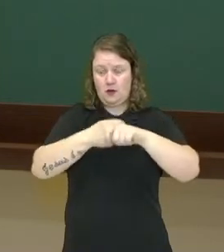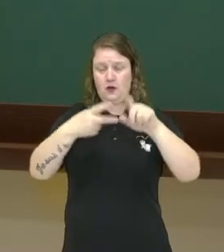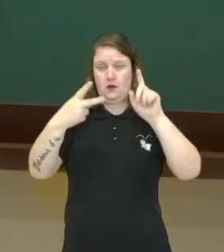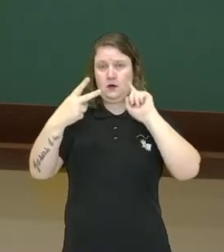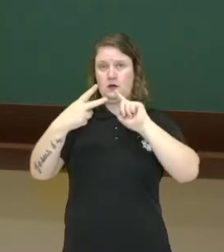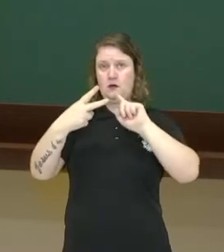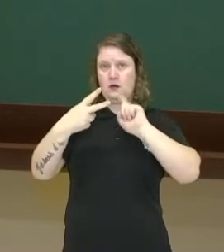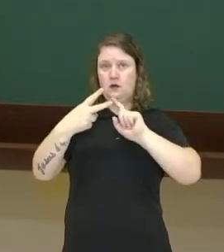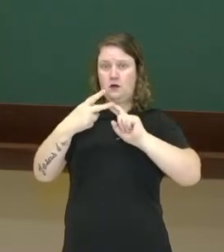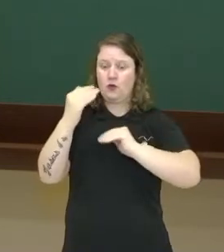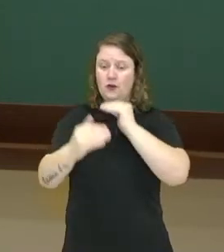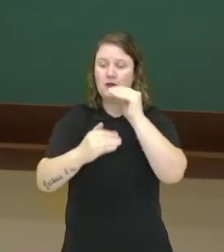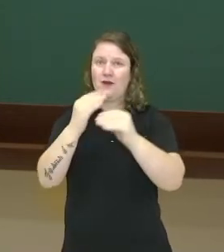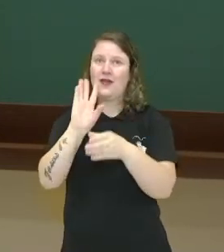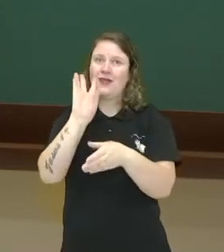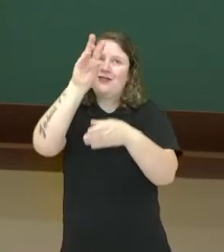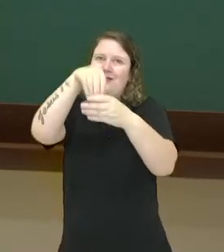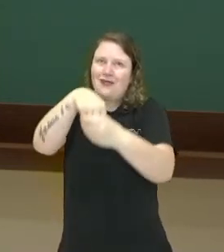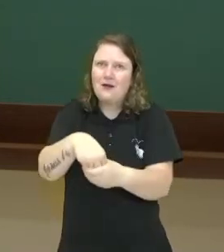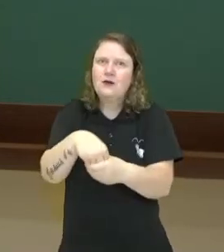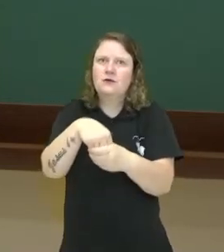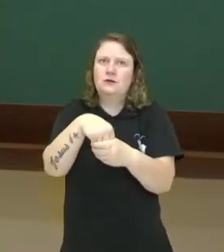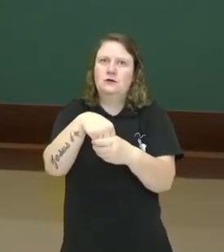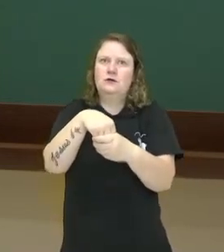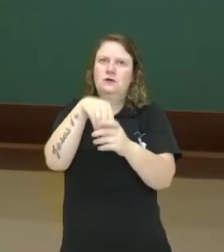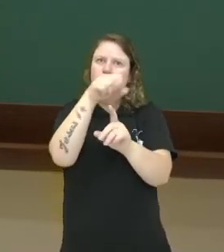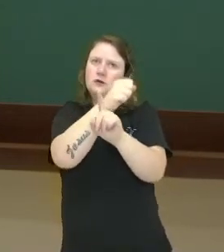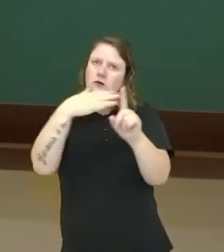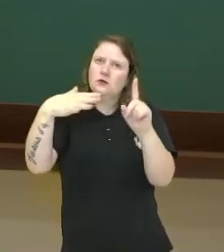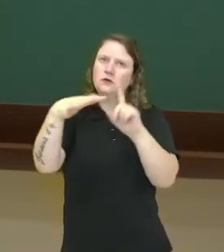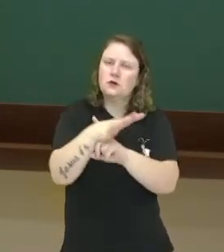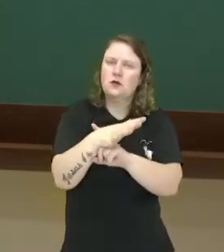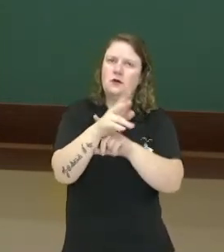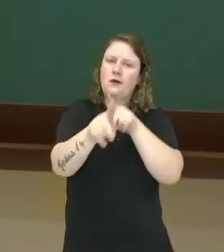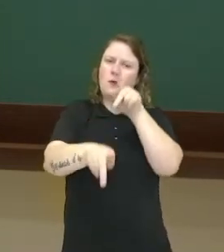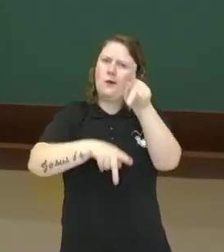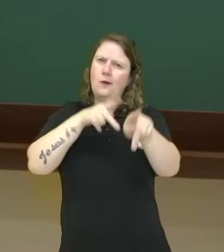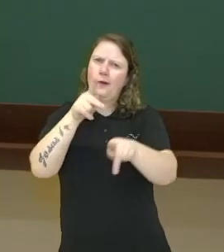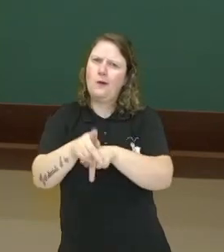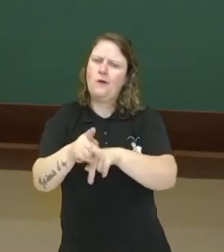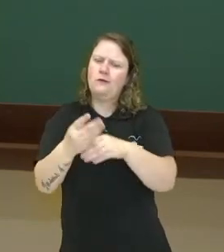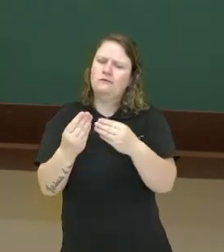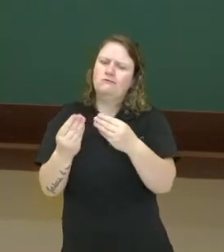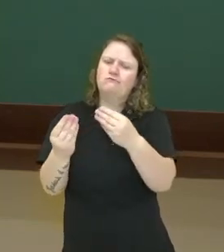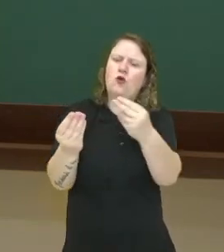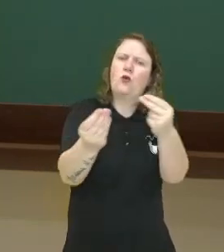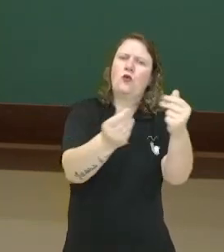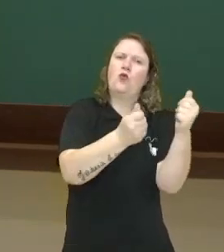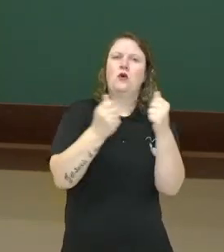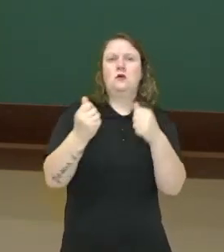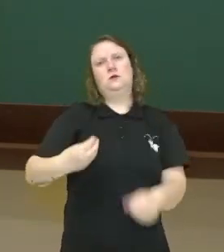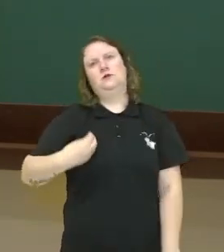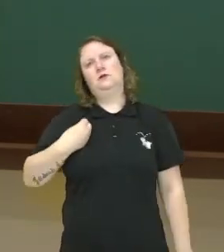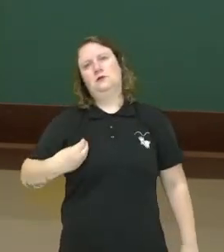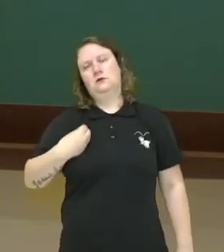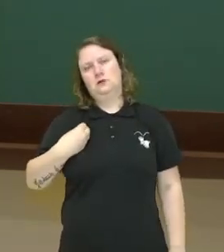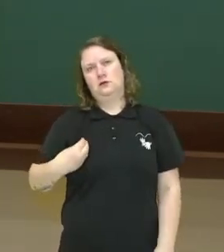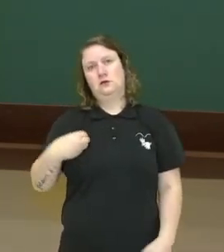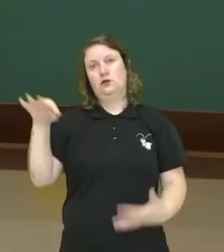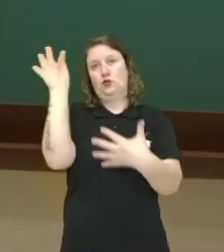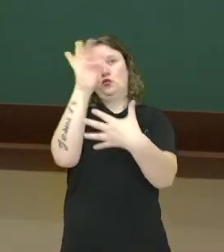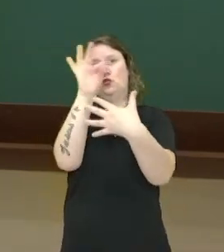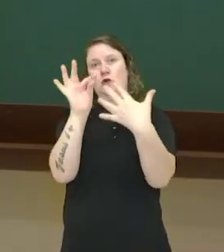próprio desenvolvimento da sociedade ali com qualidade de vida, né? Então são fatores importantes para que ela